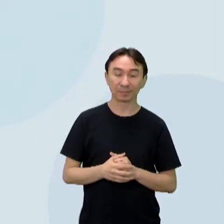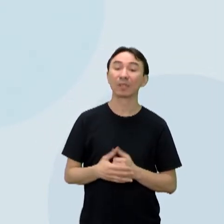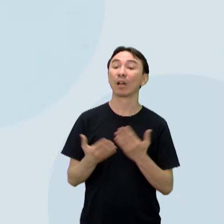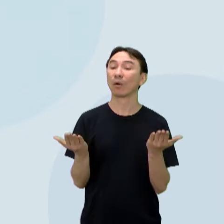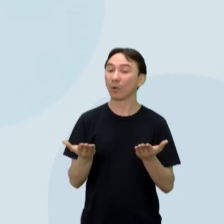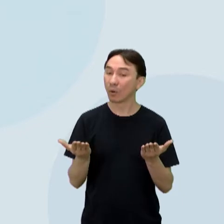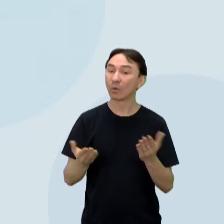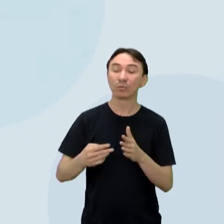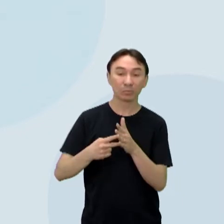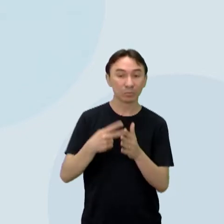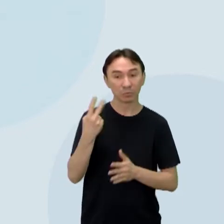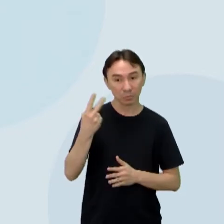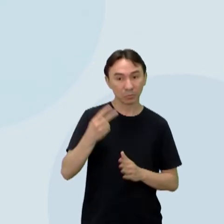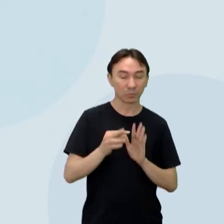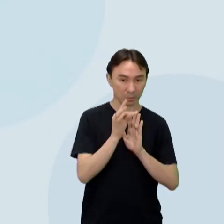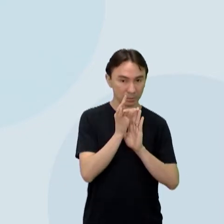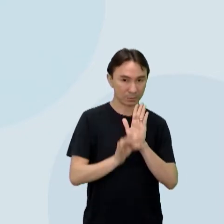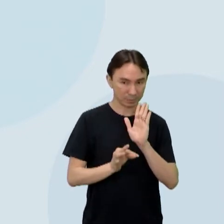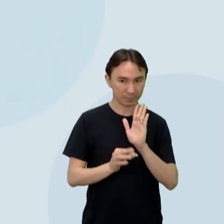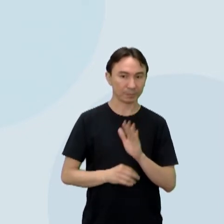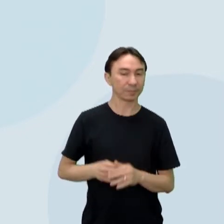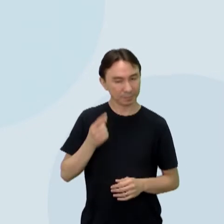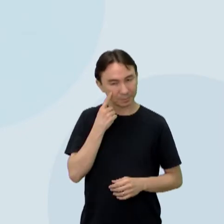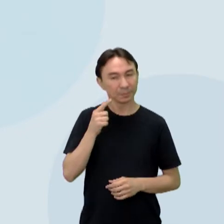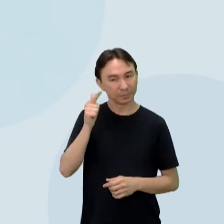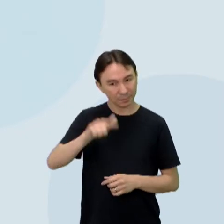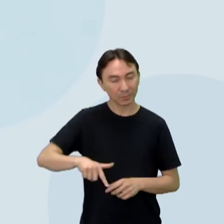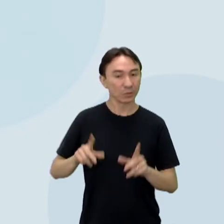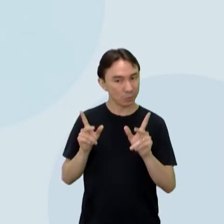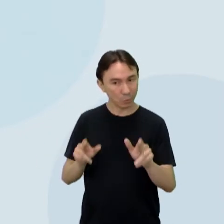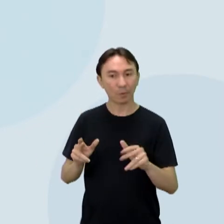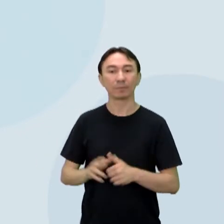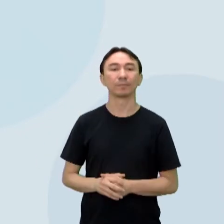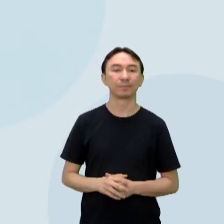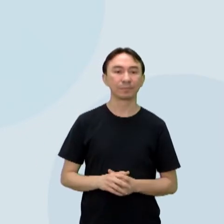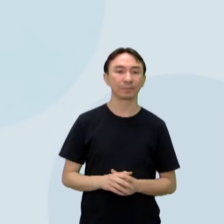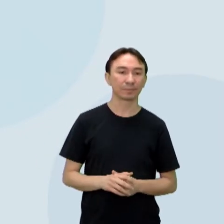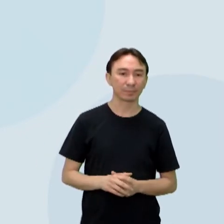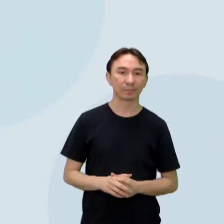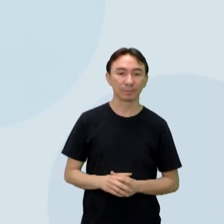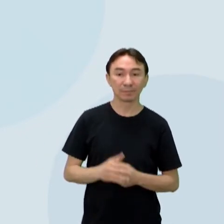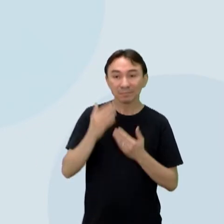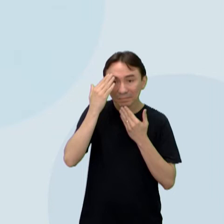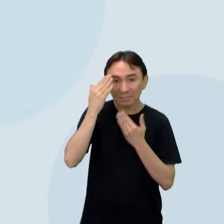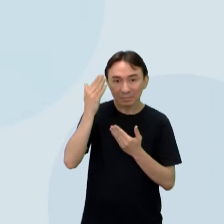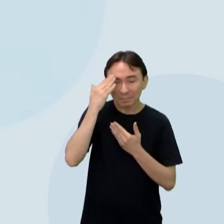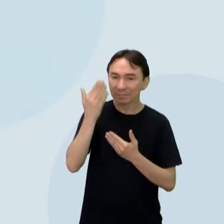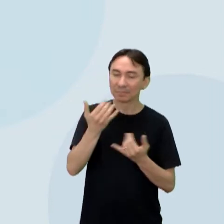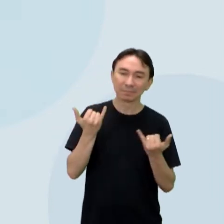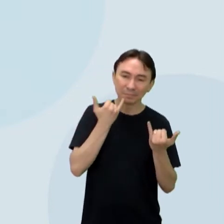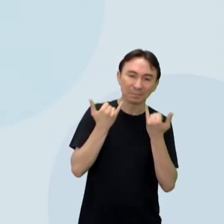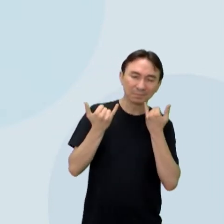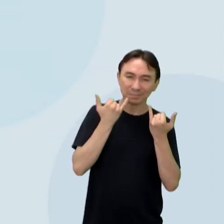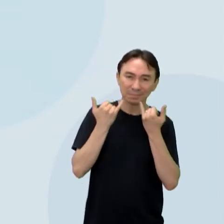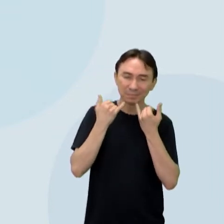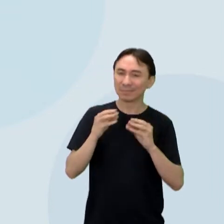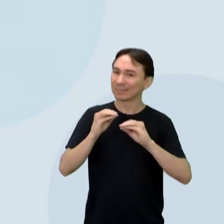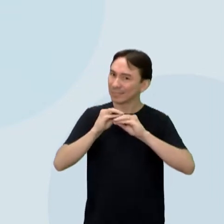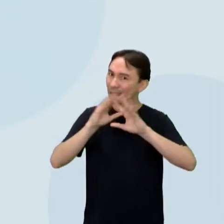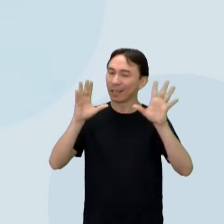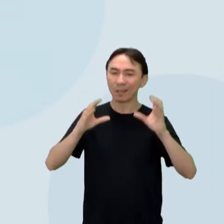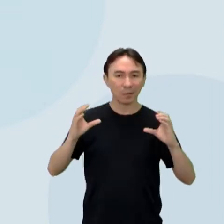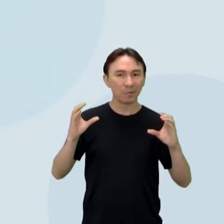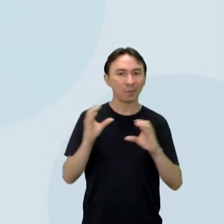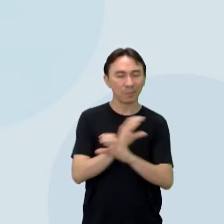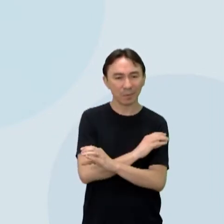para o segundo, fazer a mesma coisa no segundo, Elaine. Vamos lá. Então, texto 2. Agradeço pelas informações claras e completas fornecidas